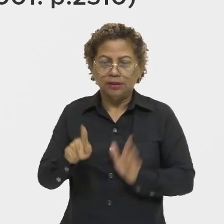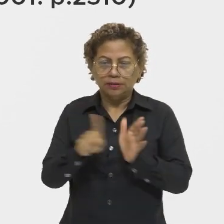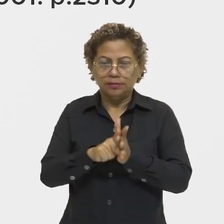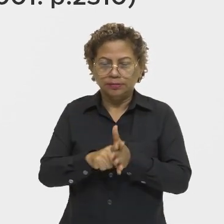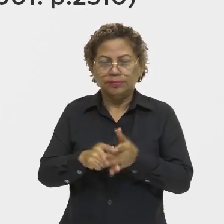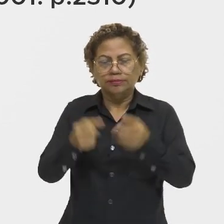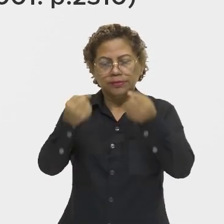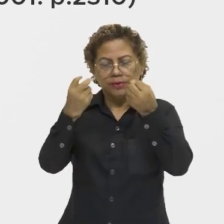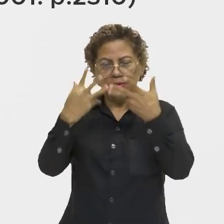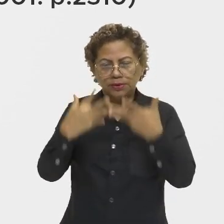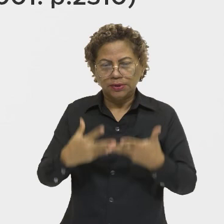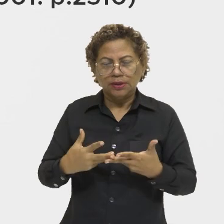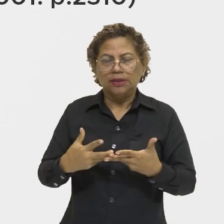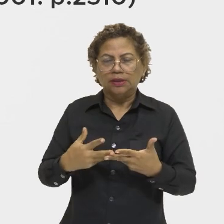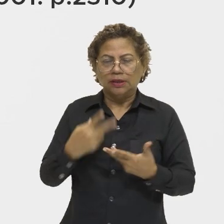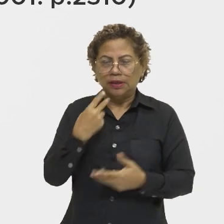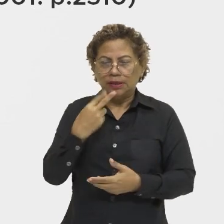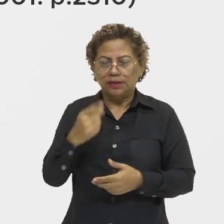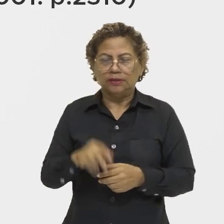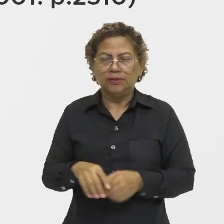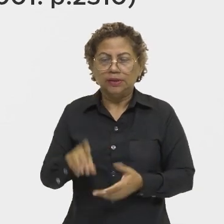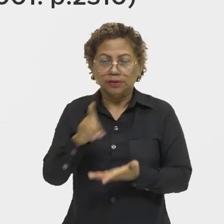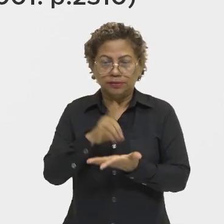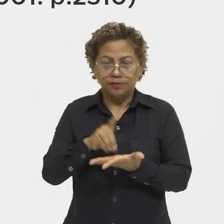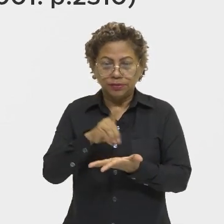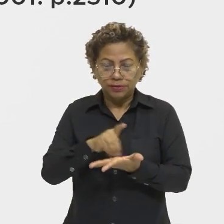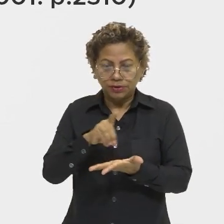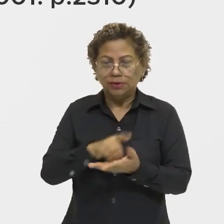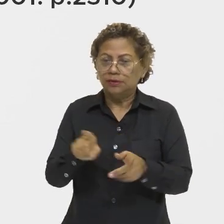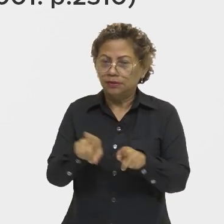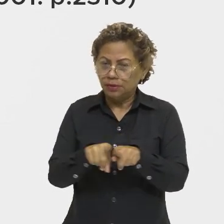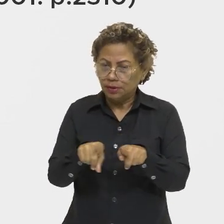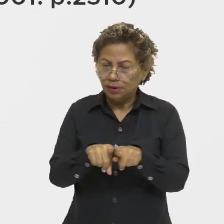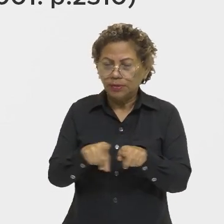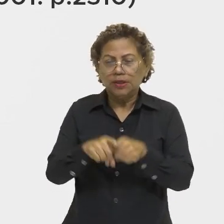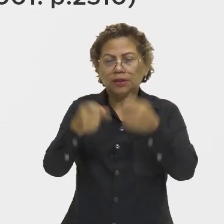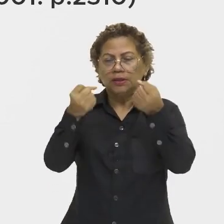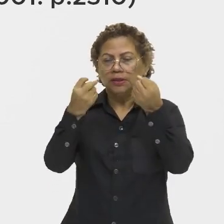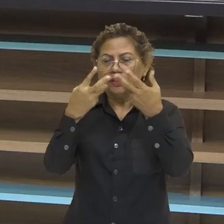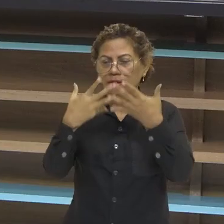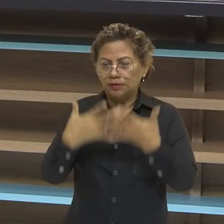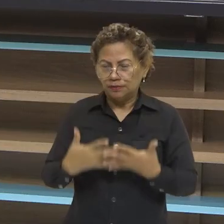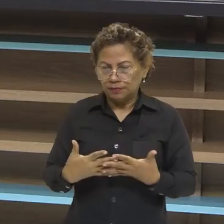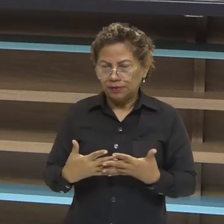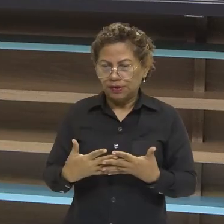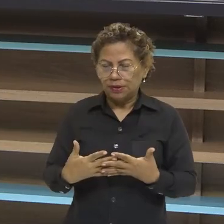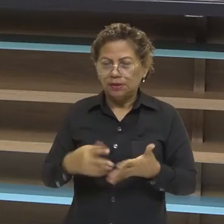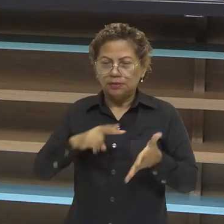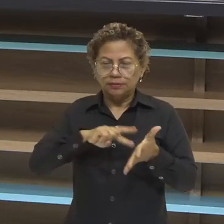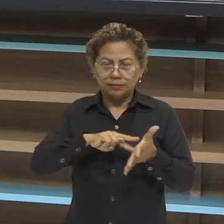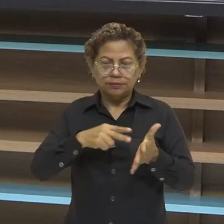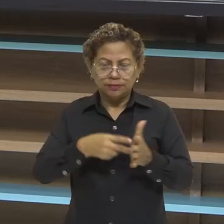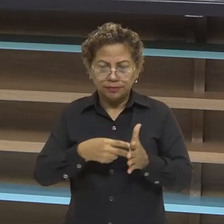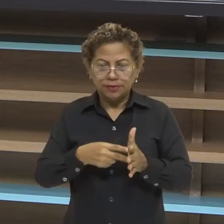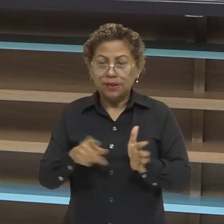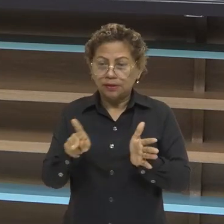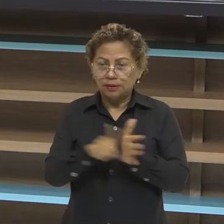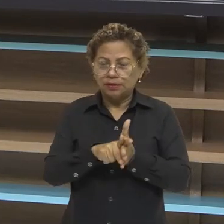isso? O dicionário, por exemplo, o dicionário também, ele vai explicar o que significa a própria